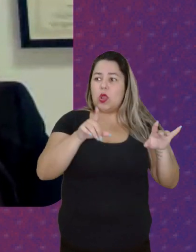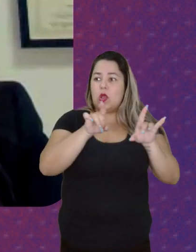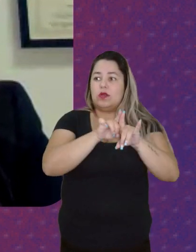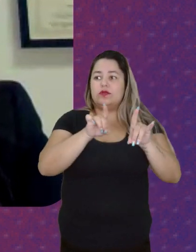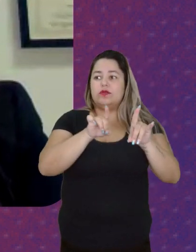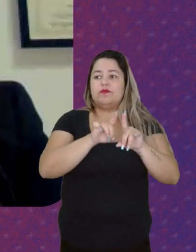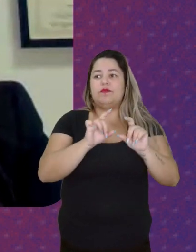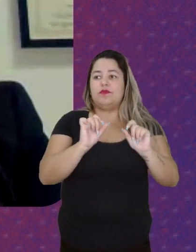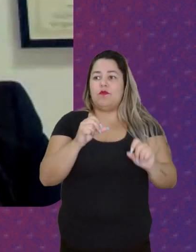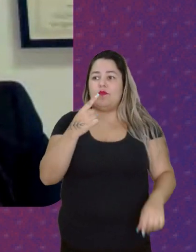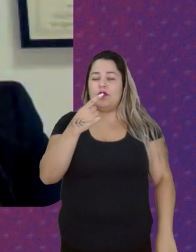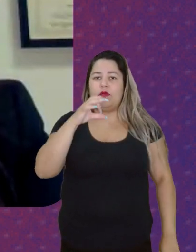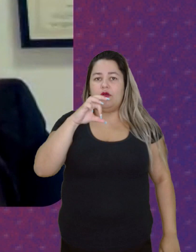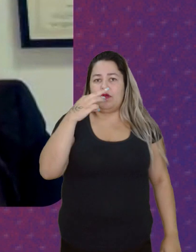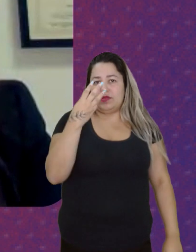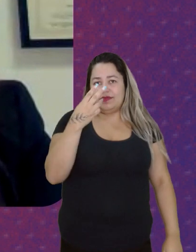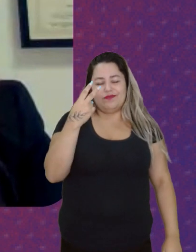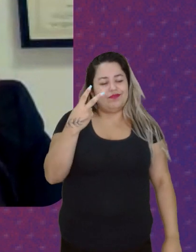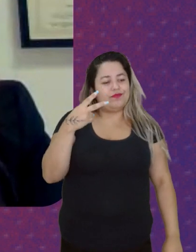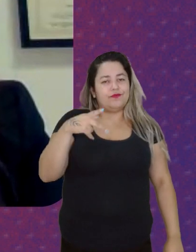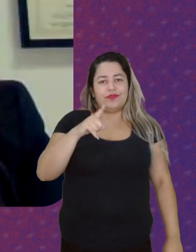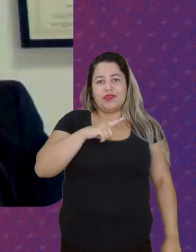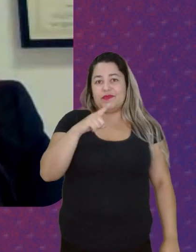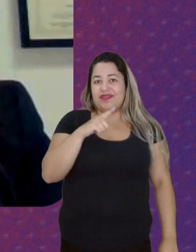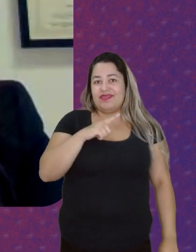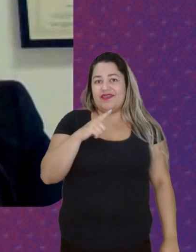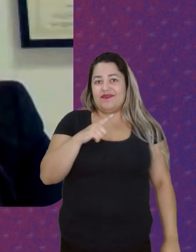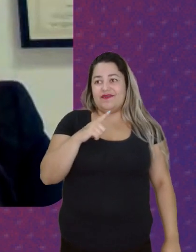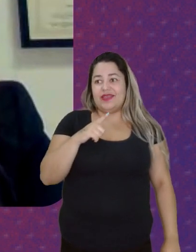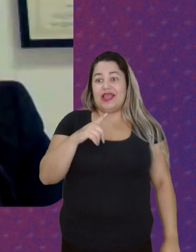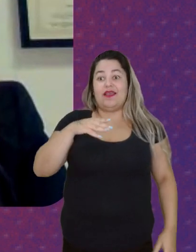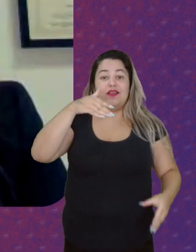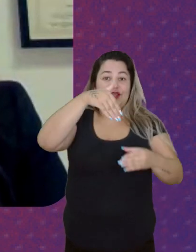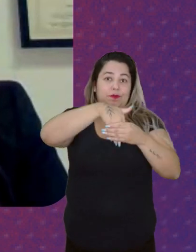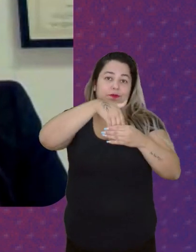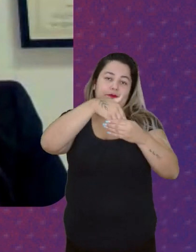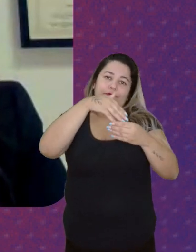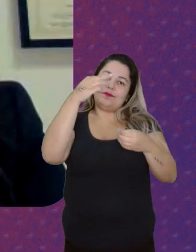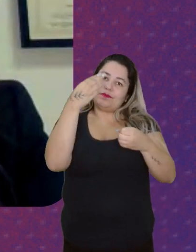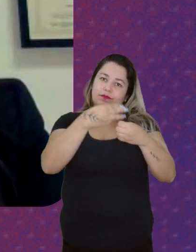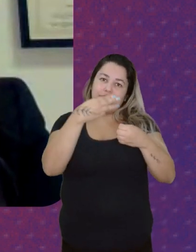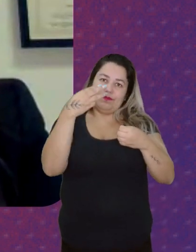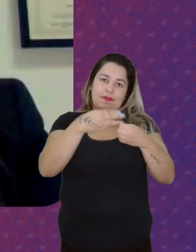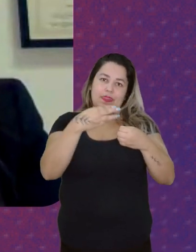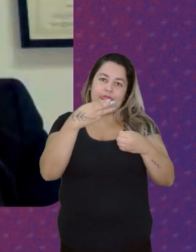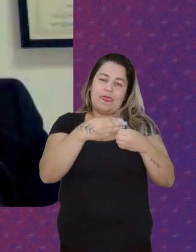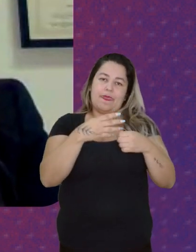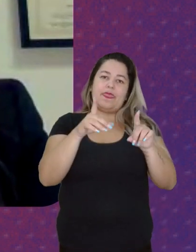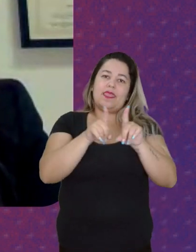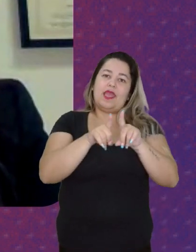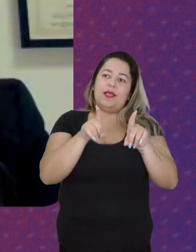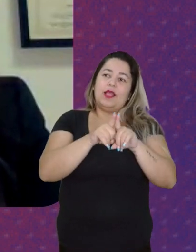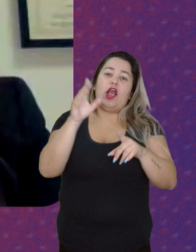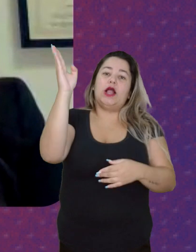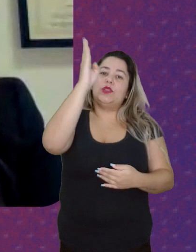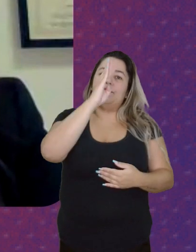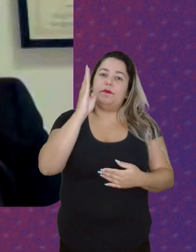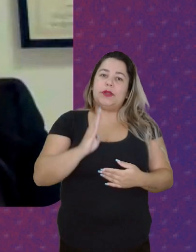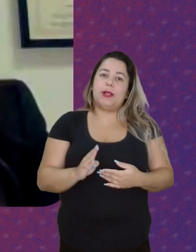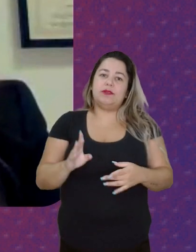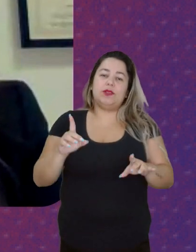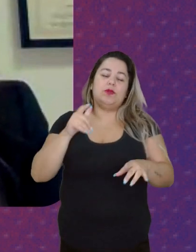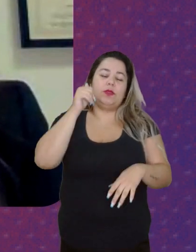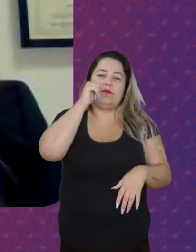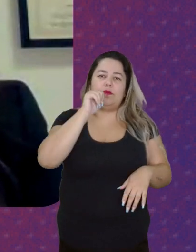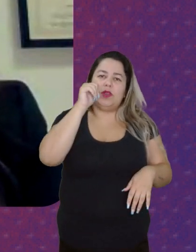de 1532, por aí, houve as primeiras eleições municipais em São Vicente, aqui no Brasil, e que as